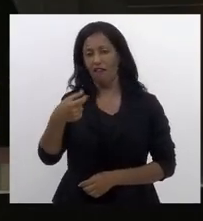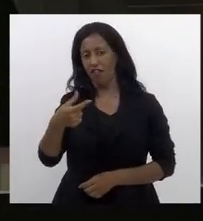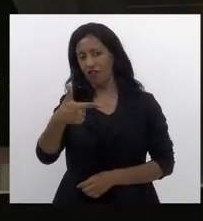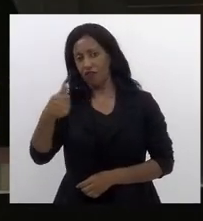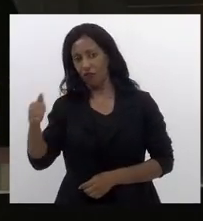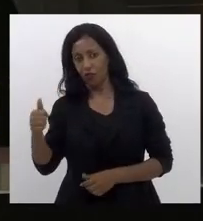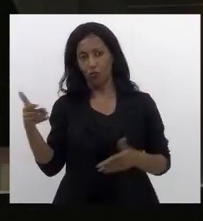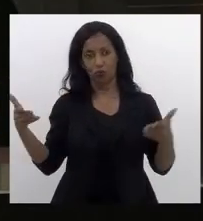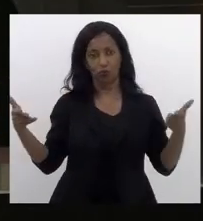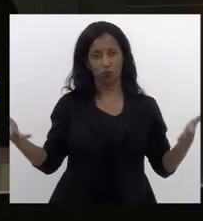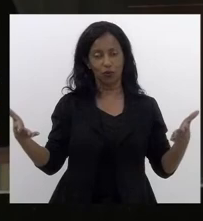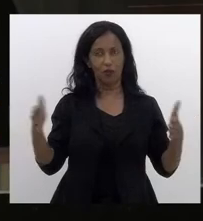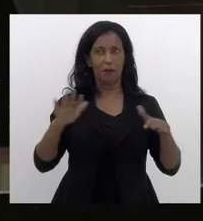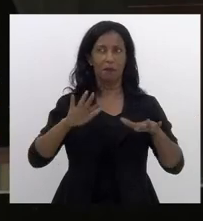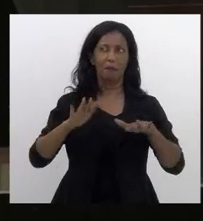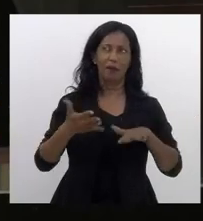será